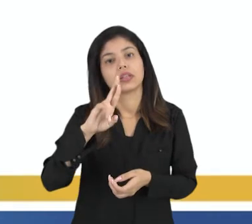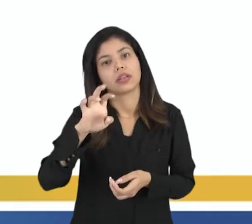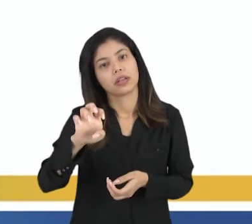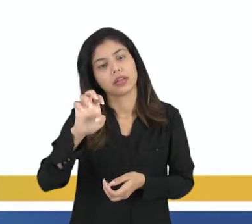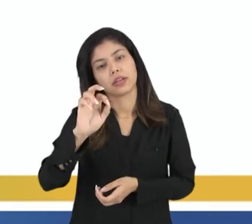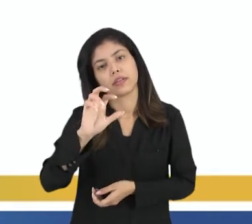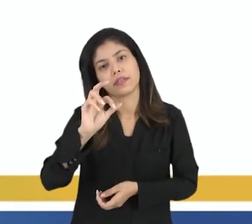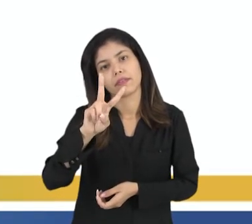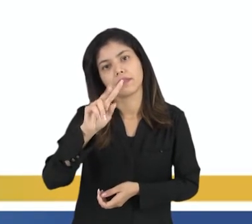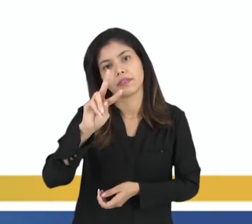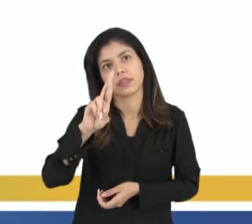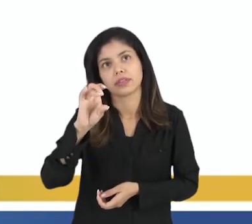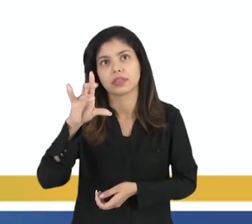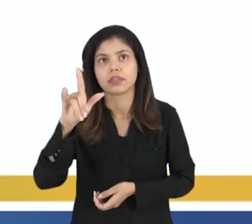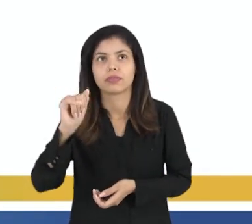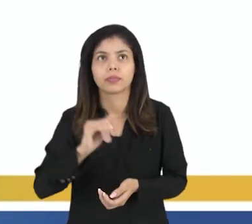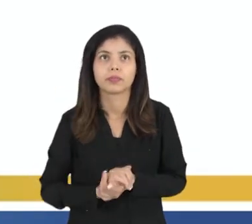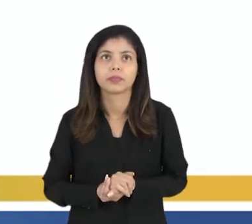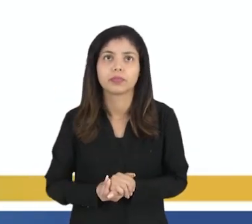irreversíveis.